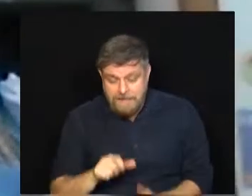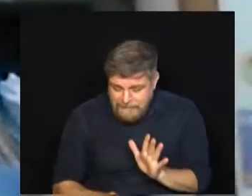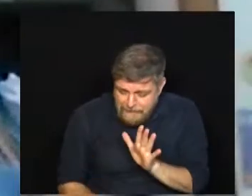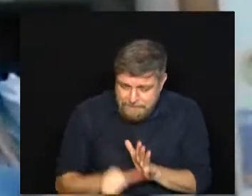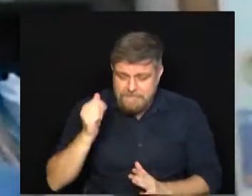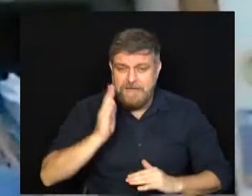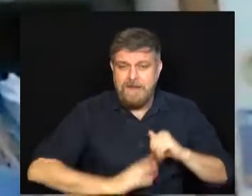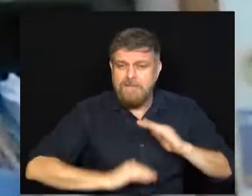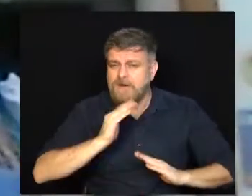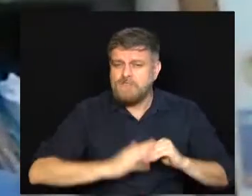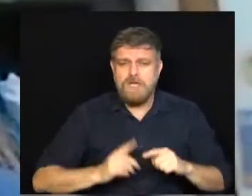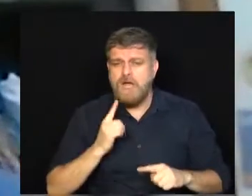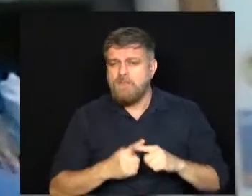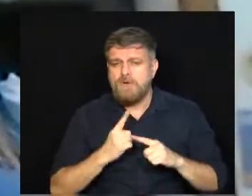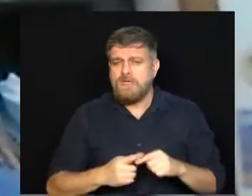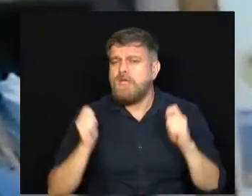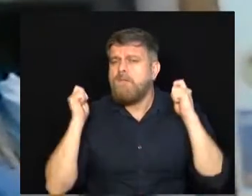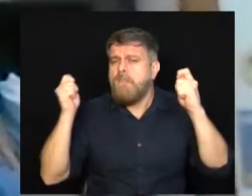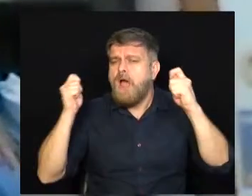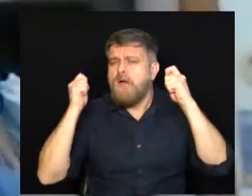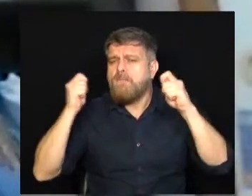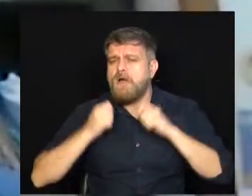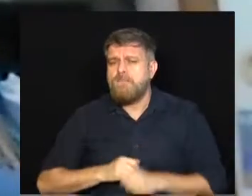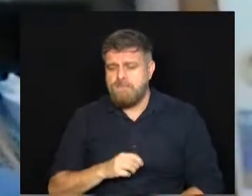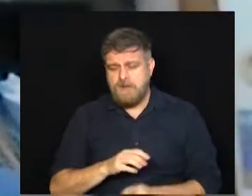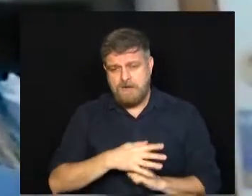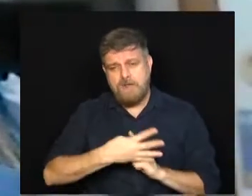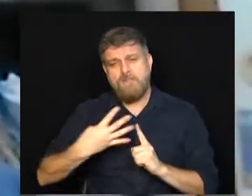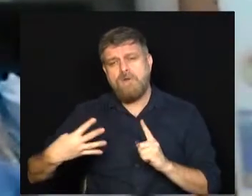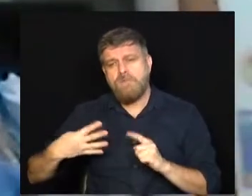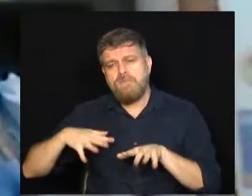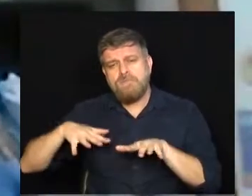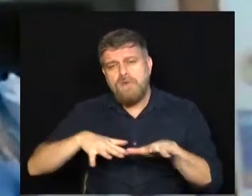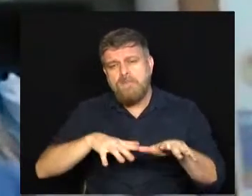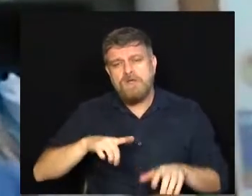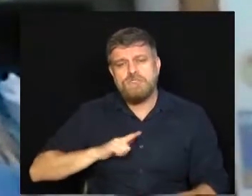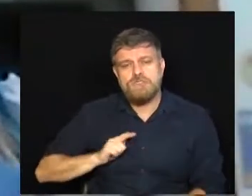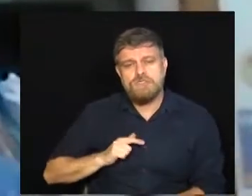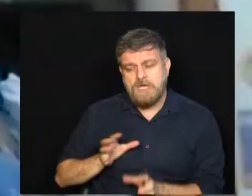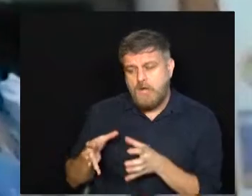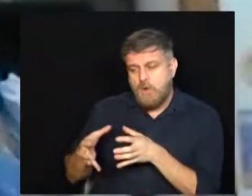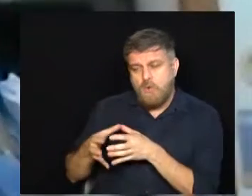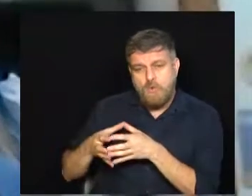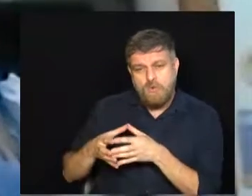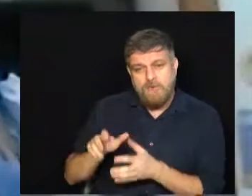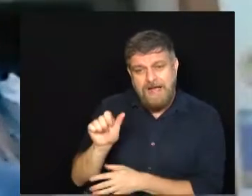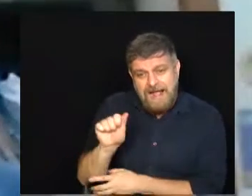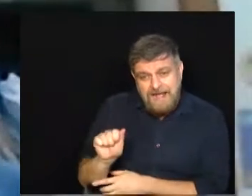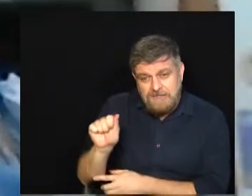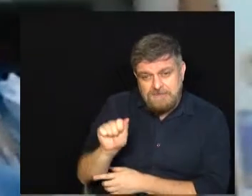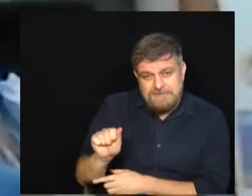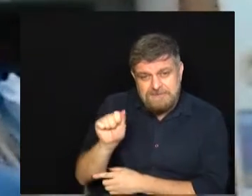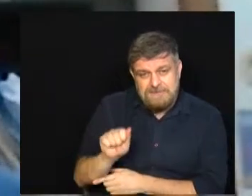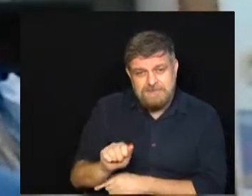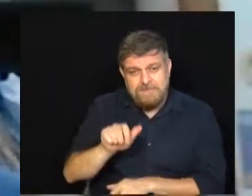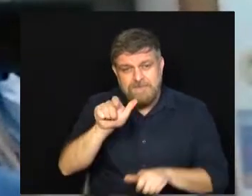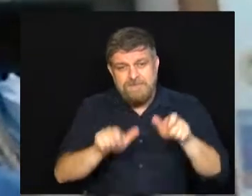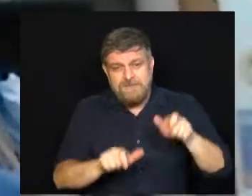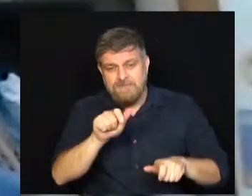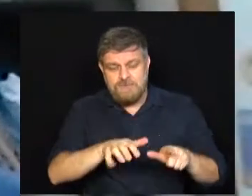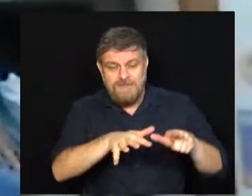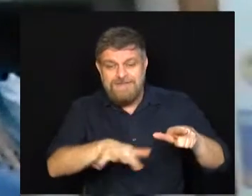ato. E por que o ato foi realizado? Porque, na época, surgiu um movimento que se chamava Associação dos Moradores do Largo Pará